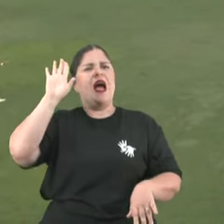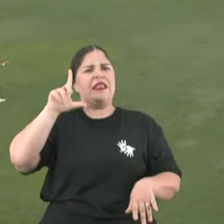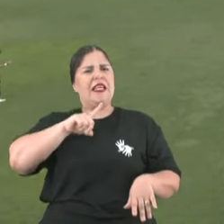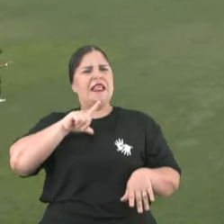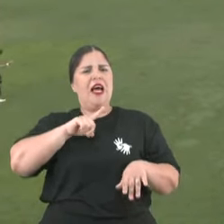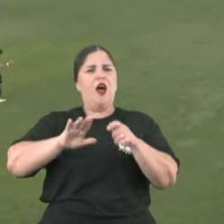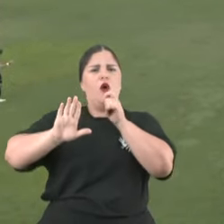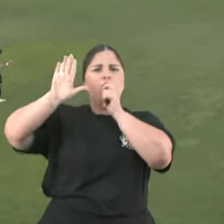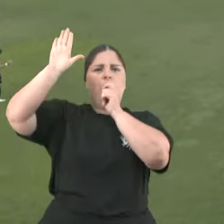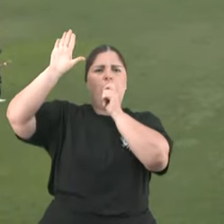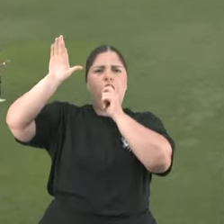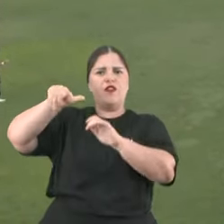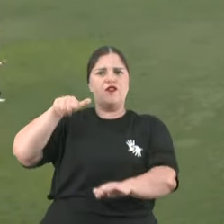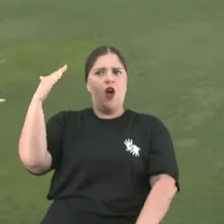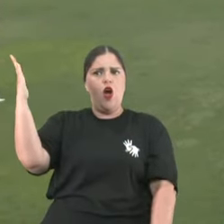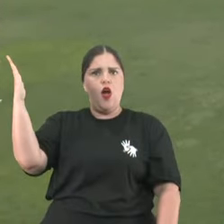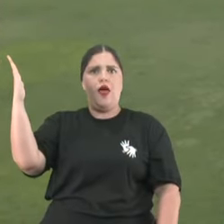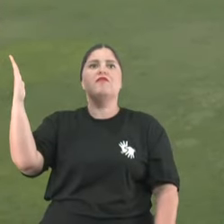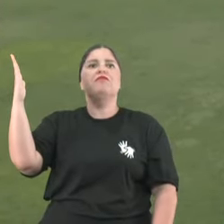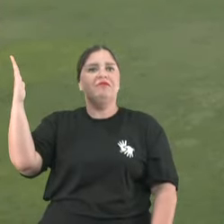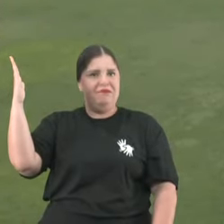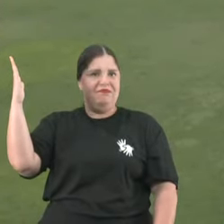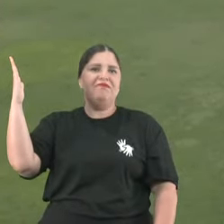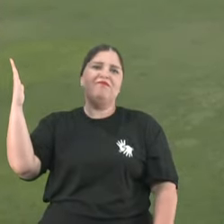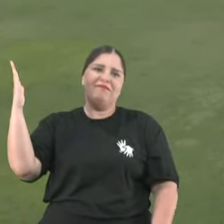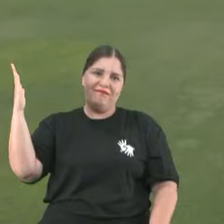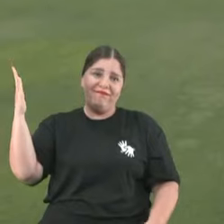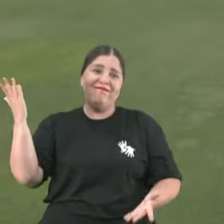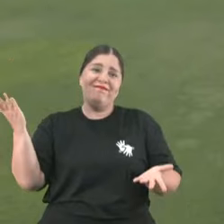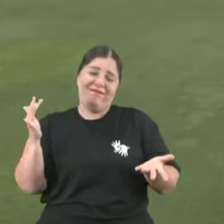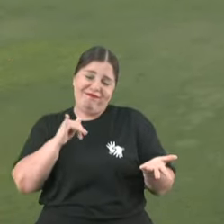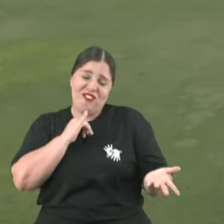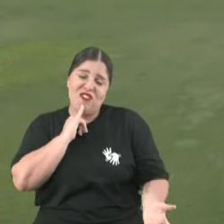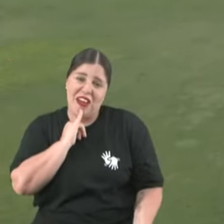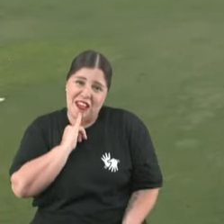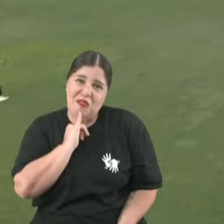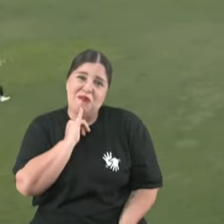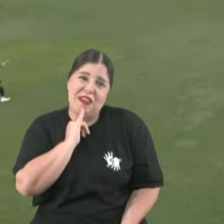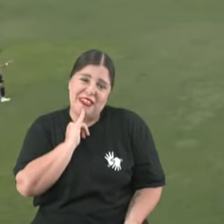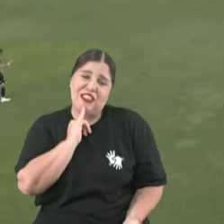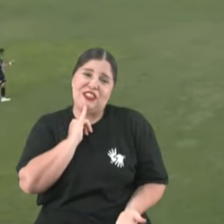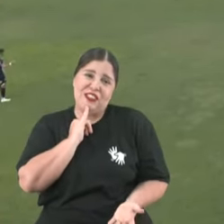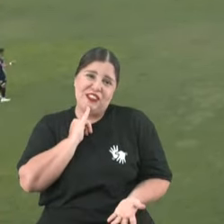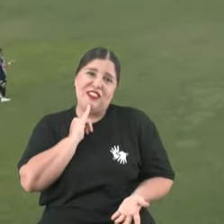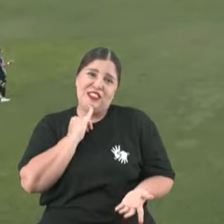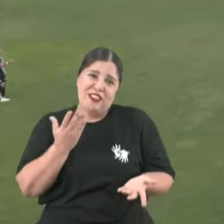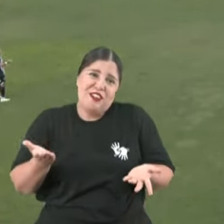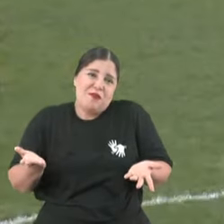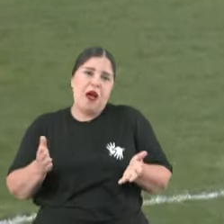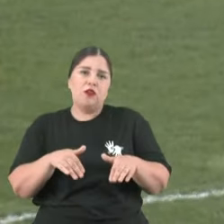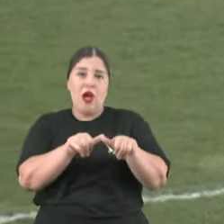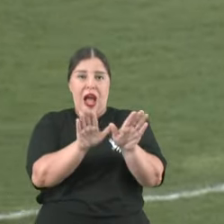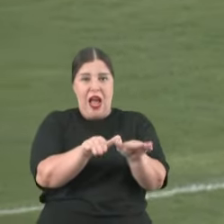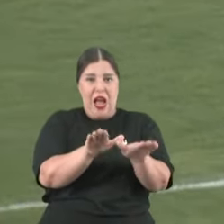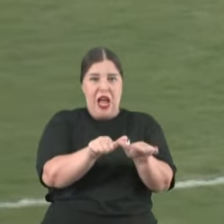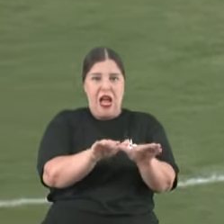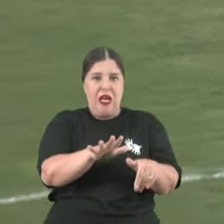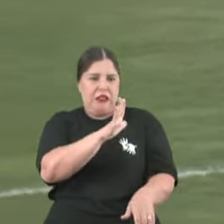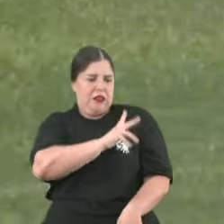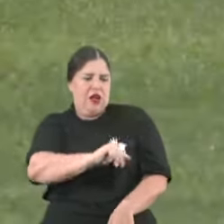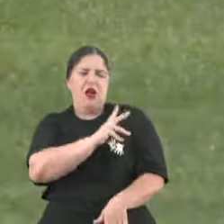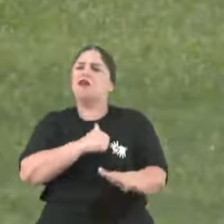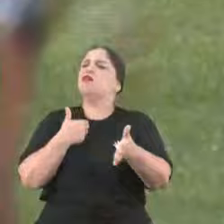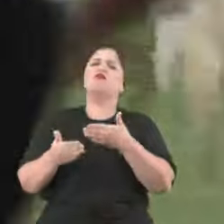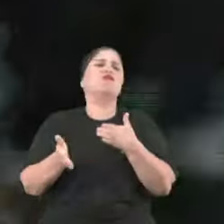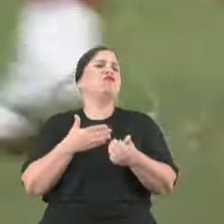É, fica a impressão que sim, infelizmente, mas o ASA, o CRB ou qualquer outro clube